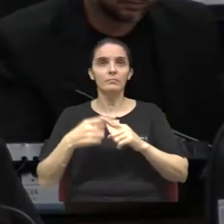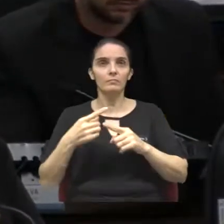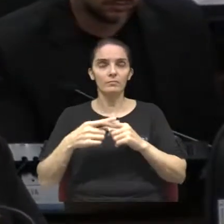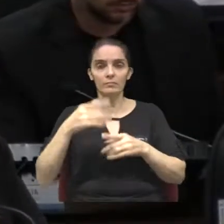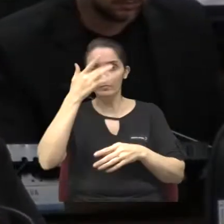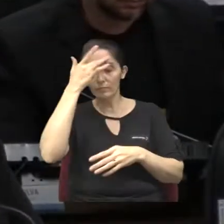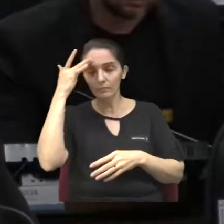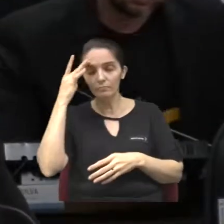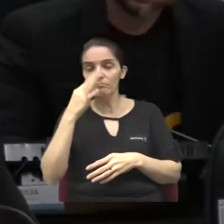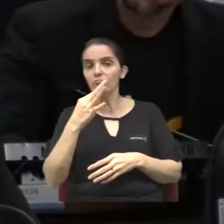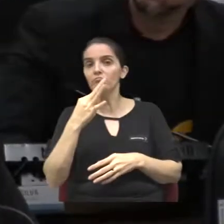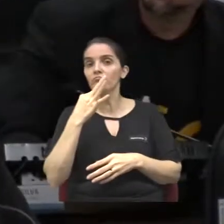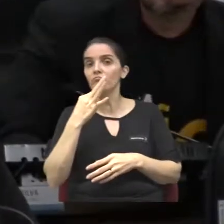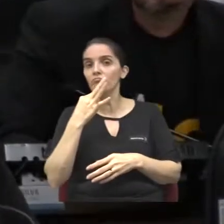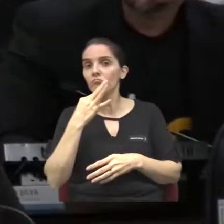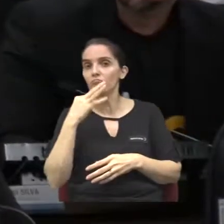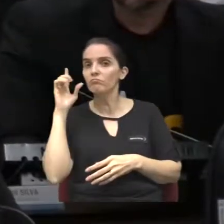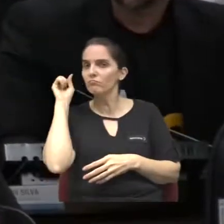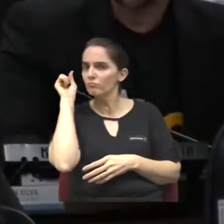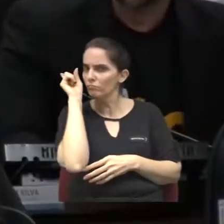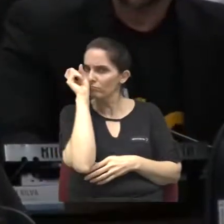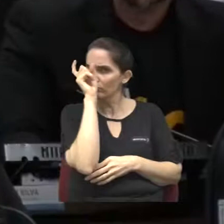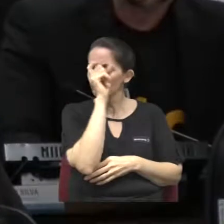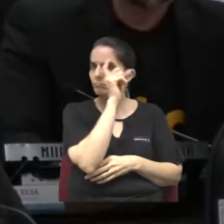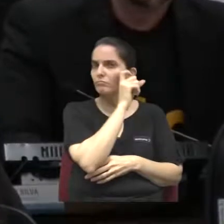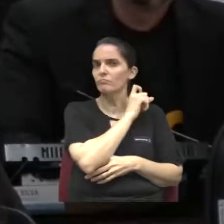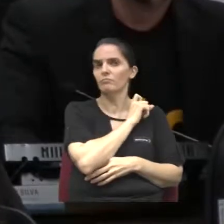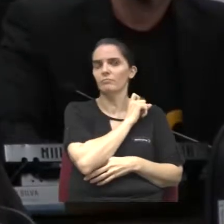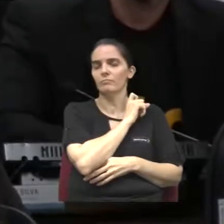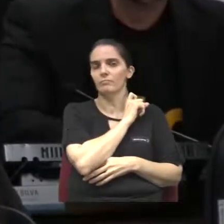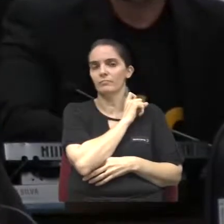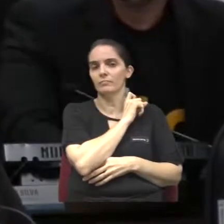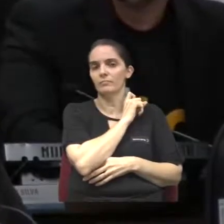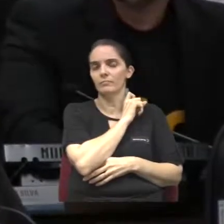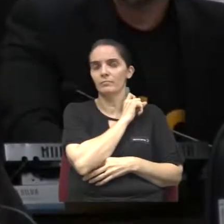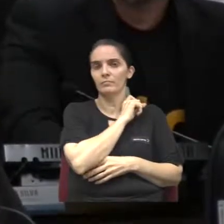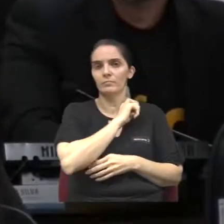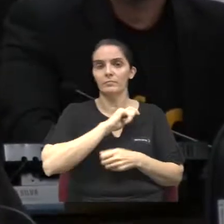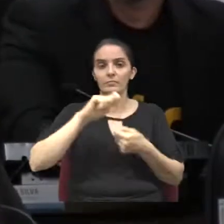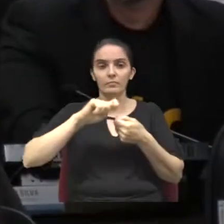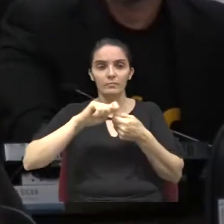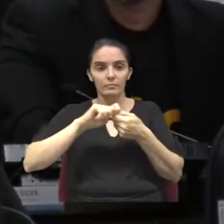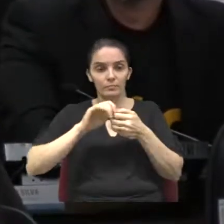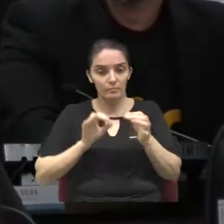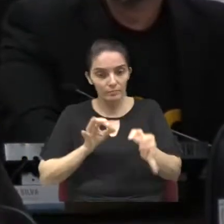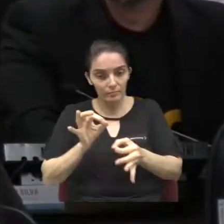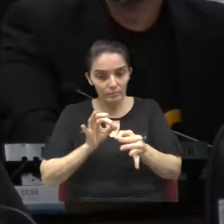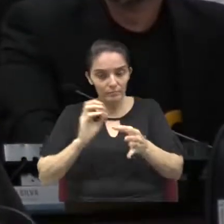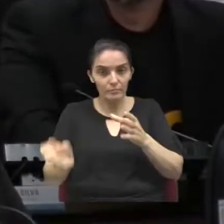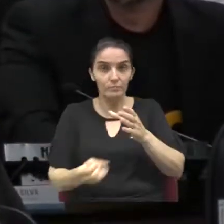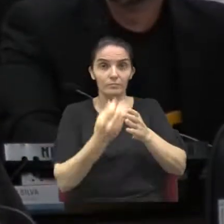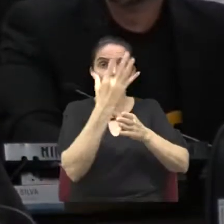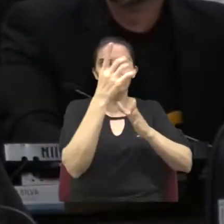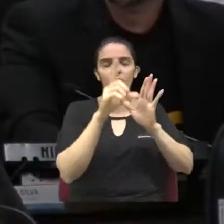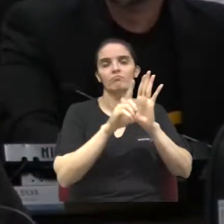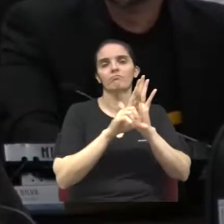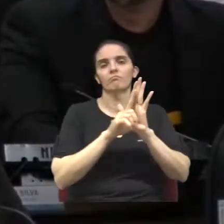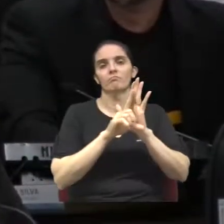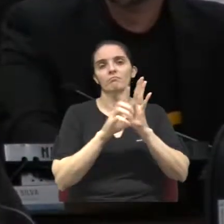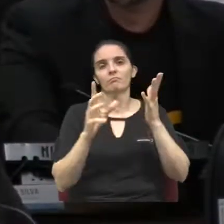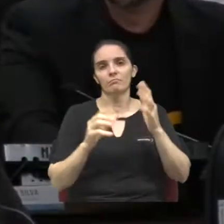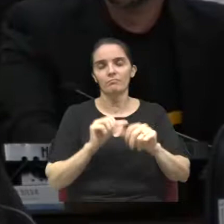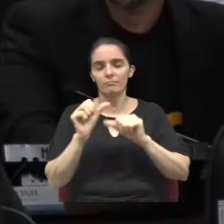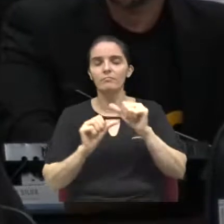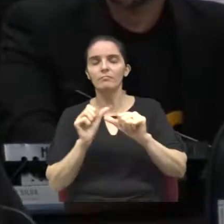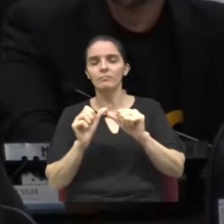do quanto é difícil você fazer algo virar lei na cidade, né? E de uma coisa tão